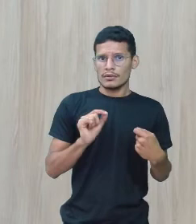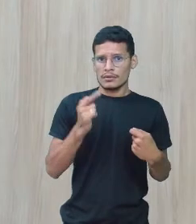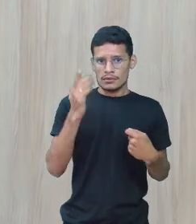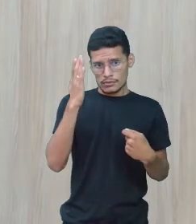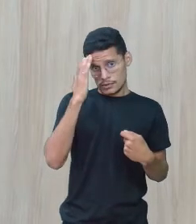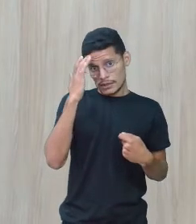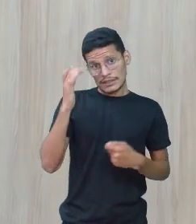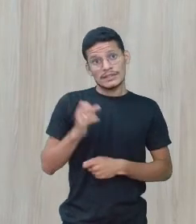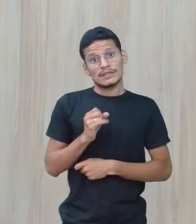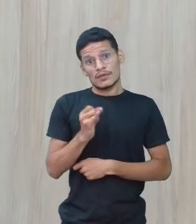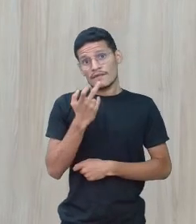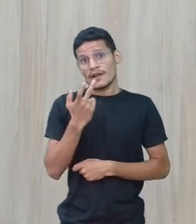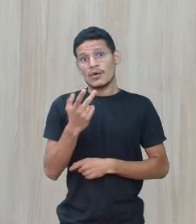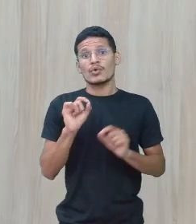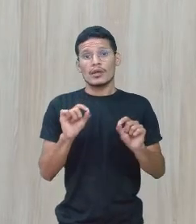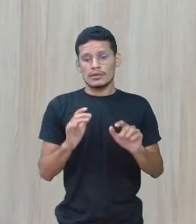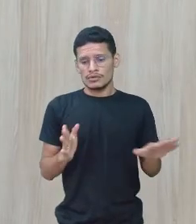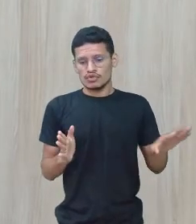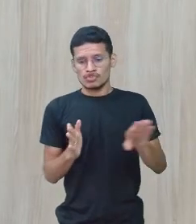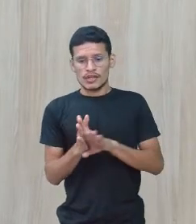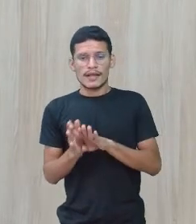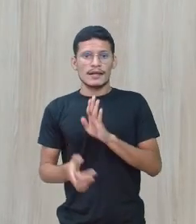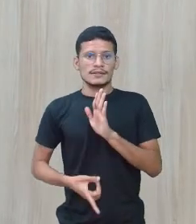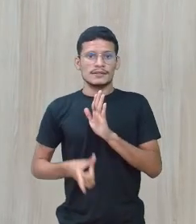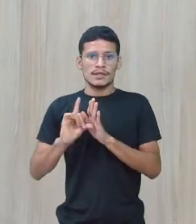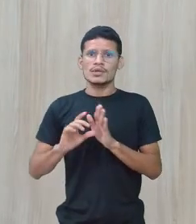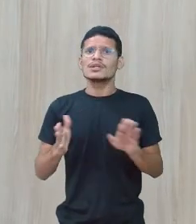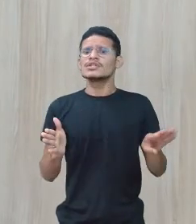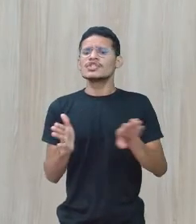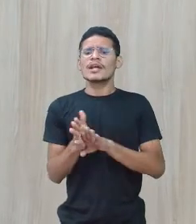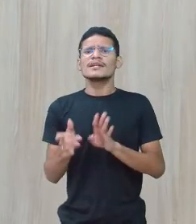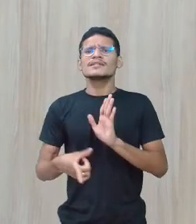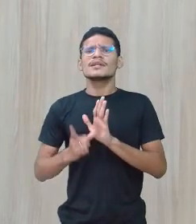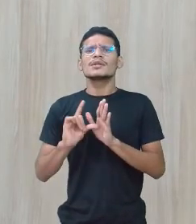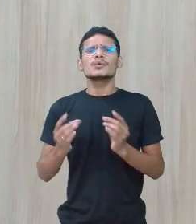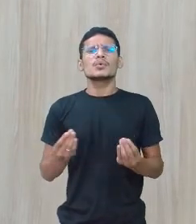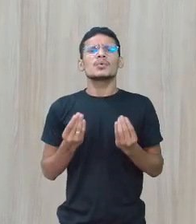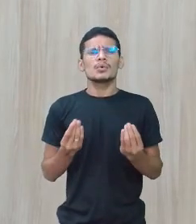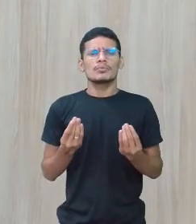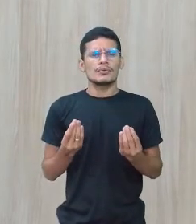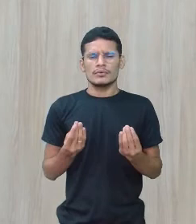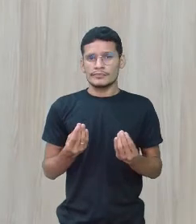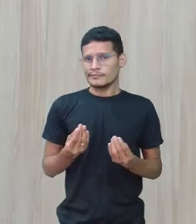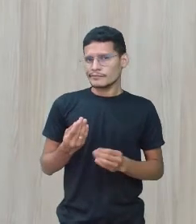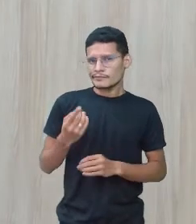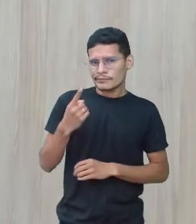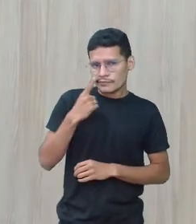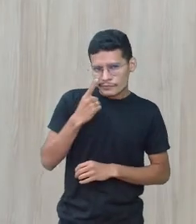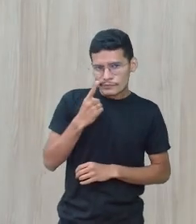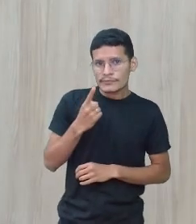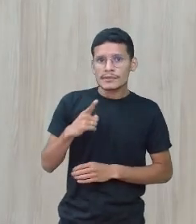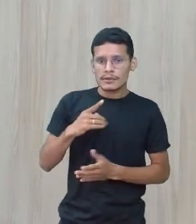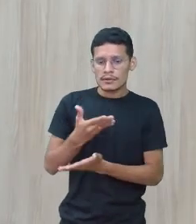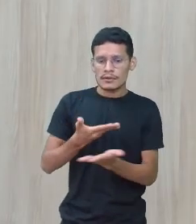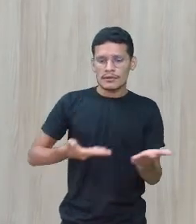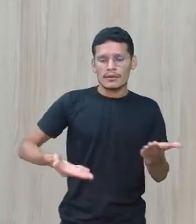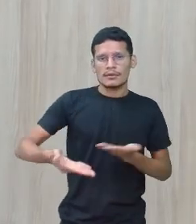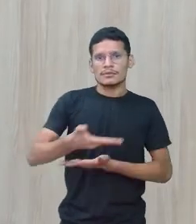E se eu digo que cheguemos cedo, tá, mas que cheguemos cedo, oi? Do nada? Então, a gente nota o que é essa relação